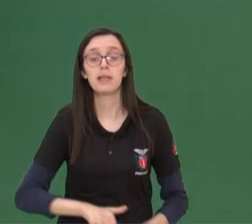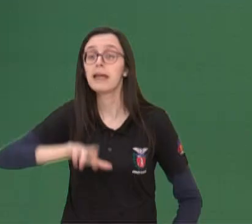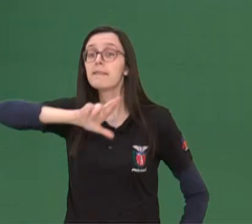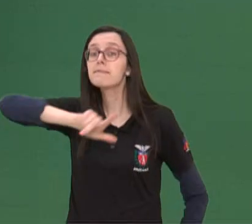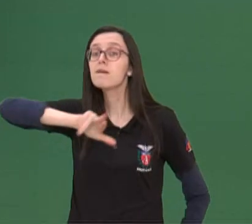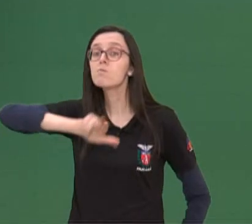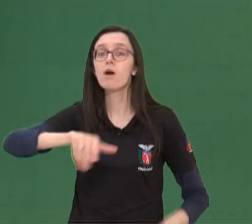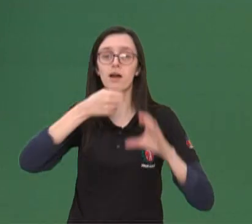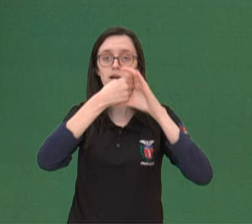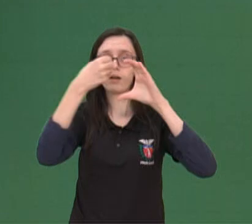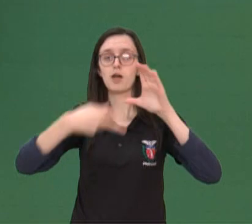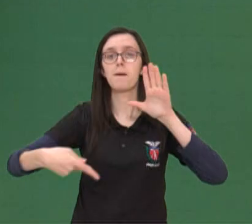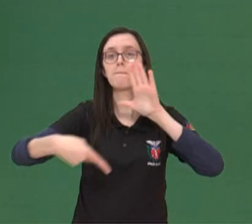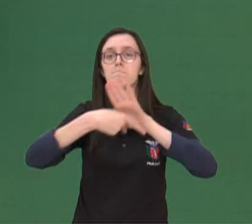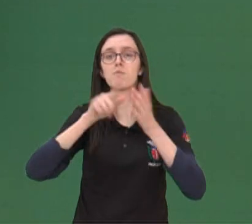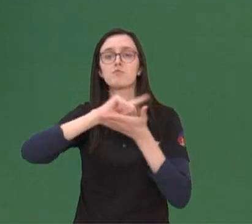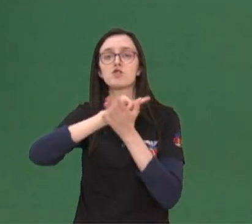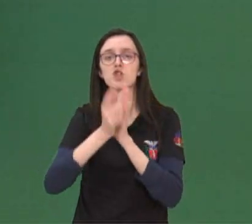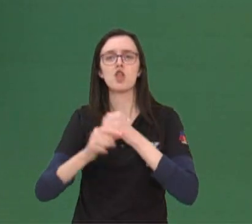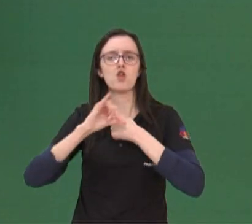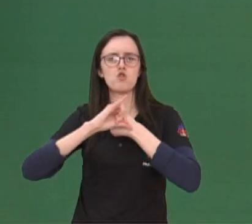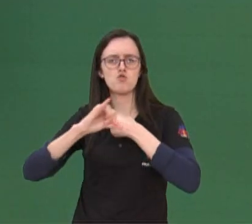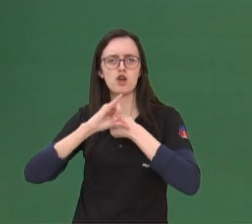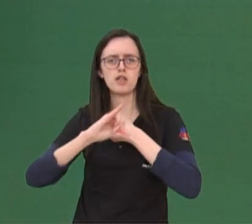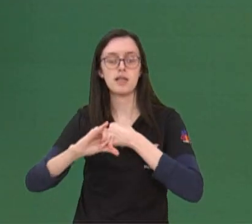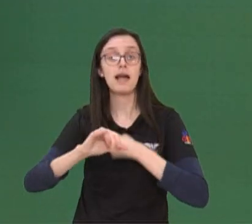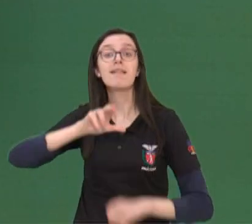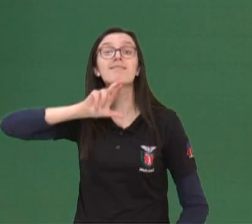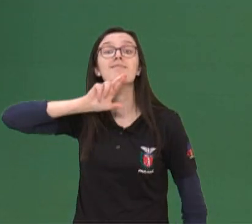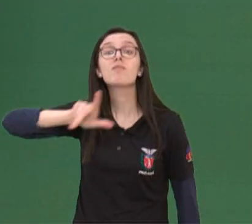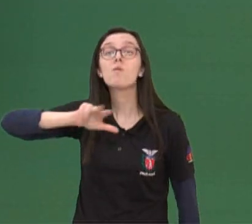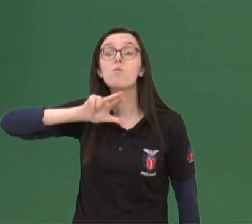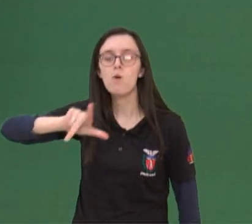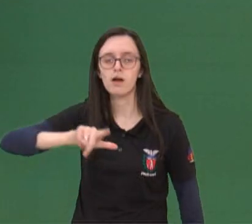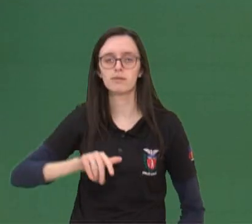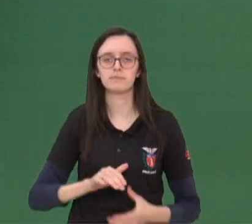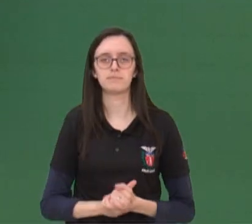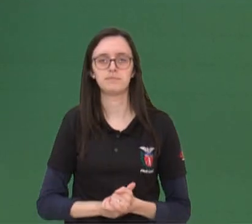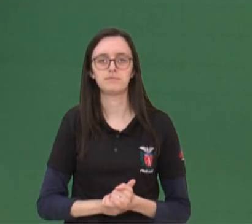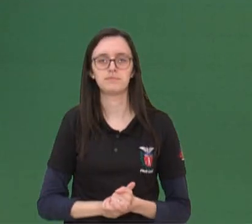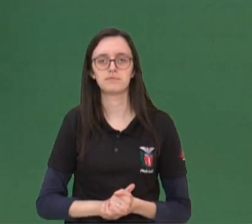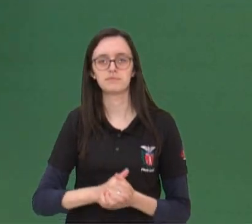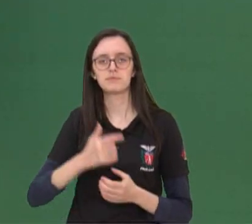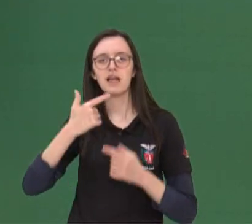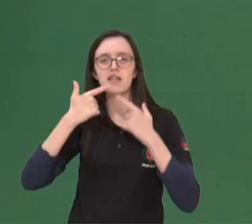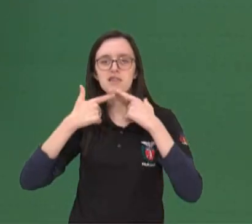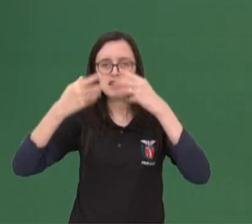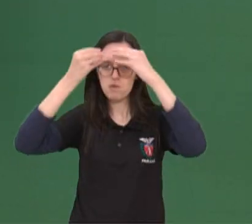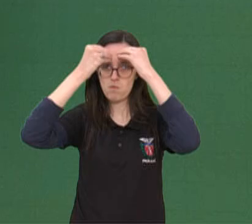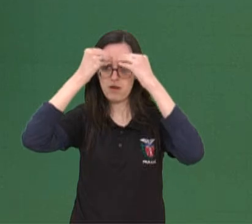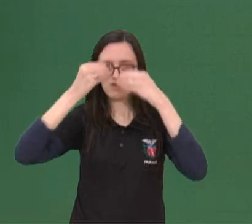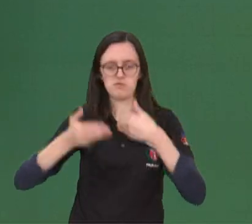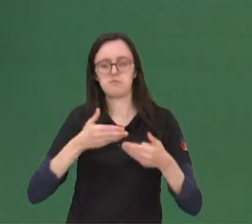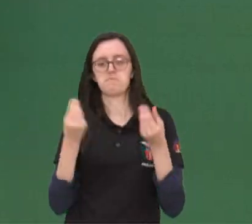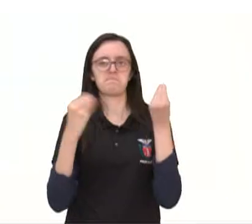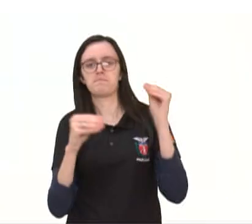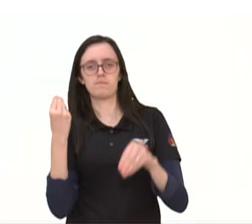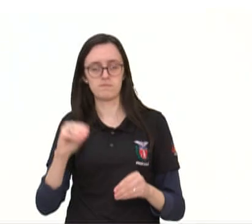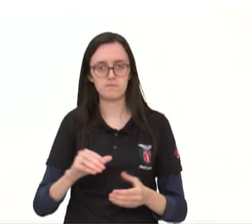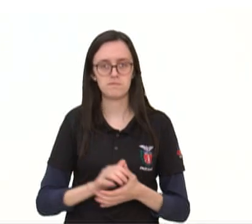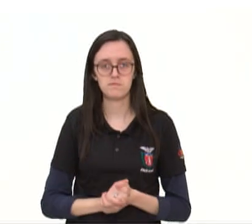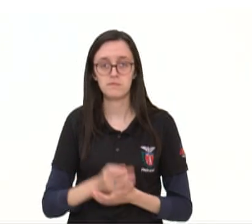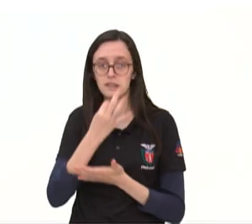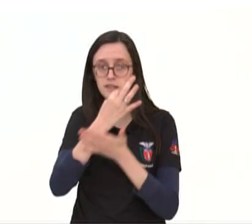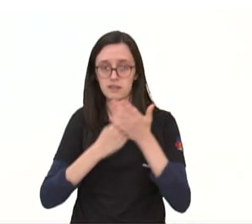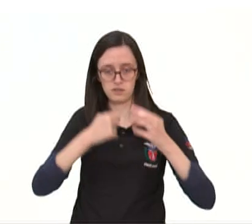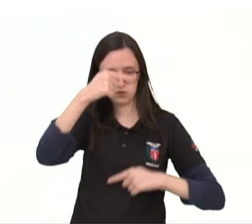é característica do gênero crônica. Olha, não é. Linguagem rebuscada, texto